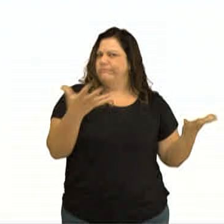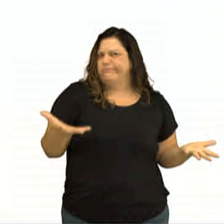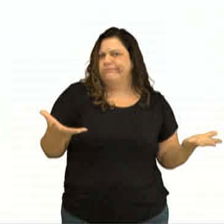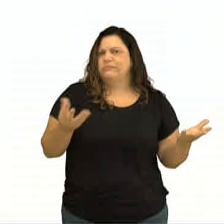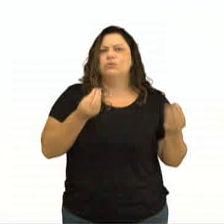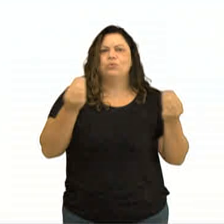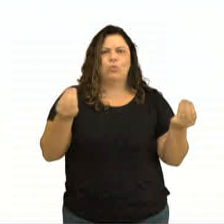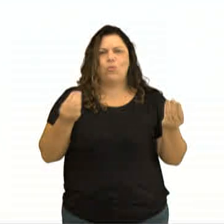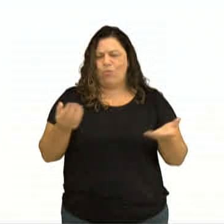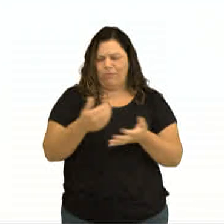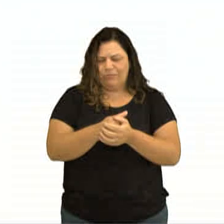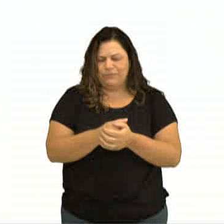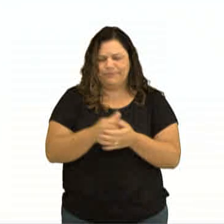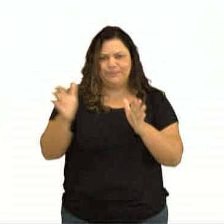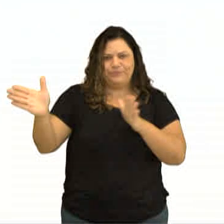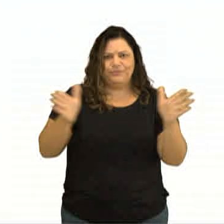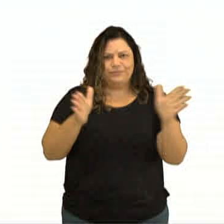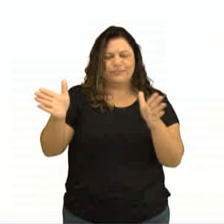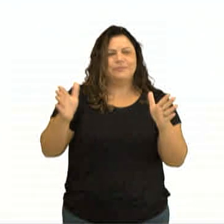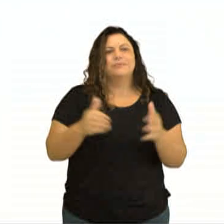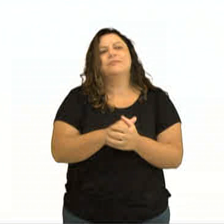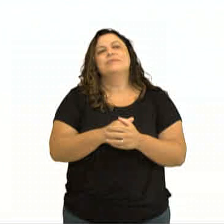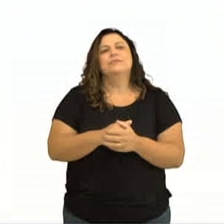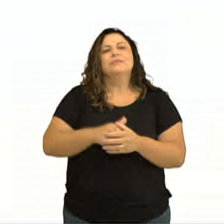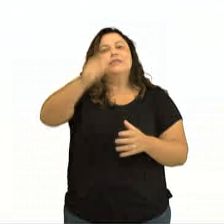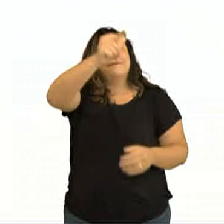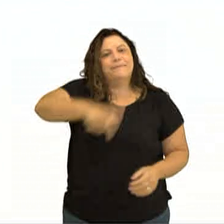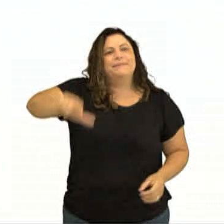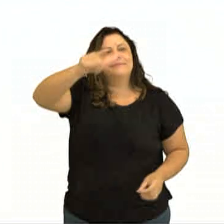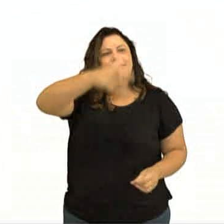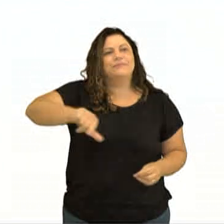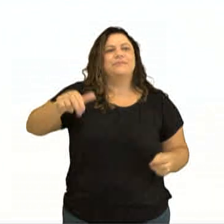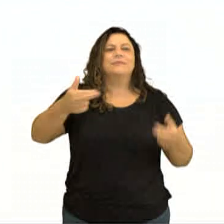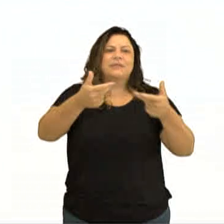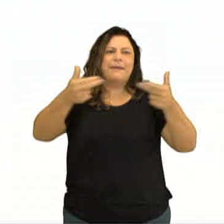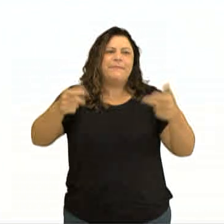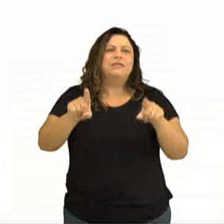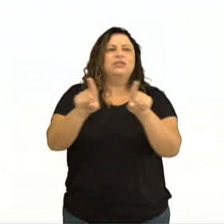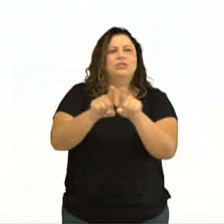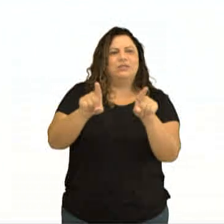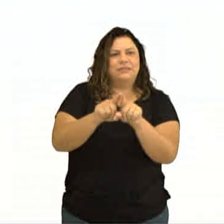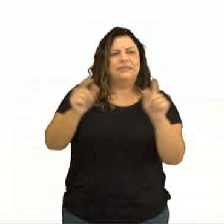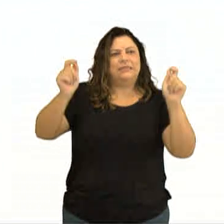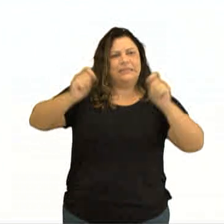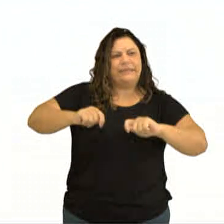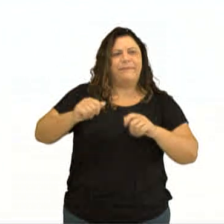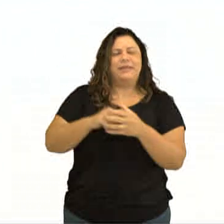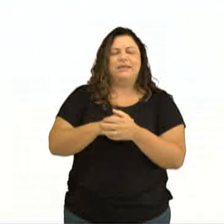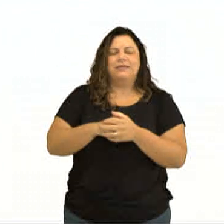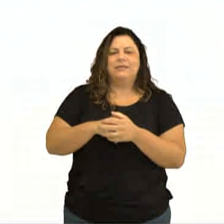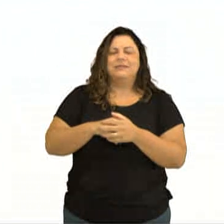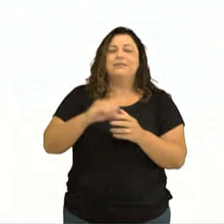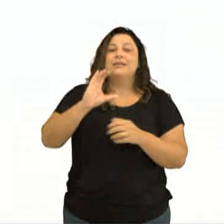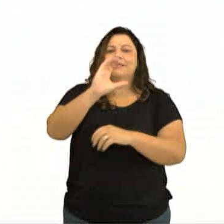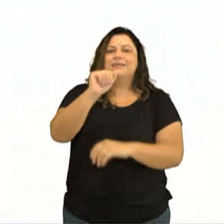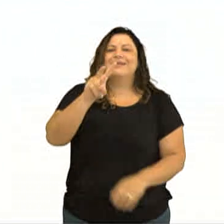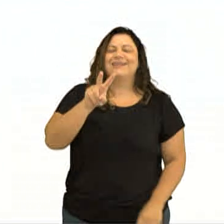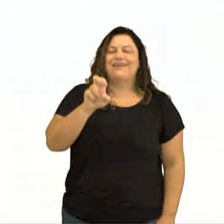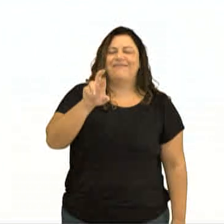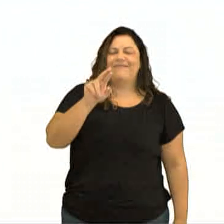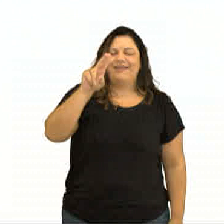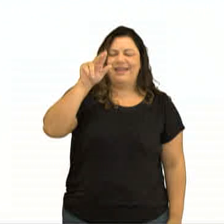passagem, aliás, é repetida ad nauseam na literatura desde a saída da caverna de Platão até os